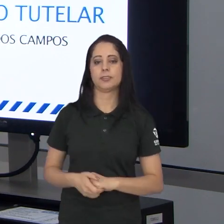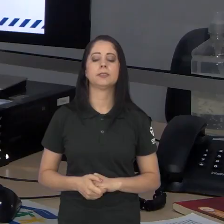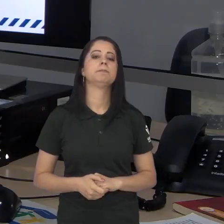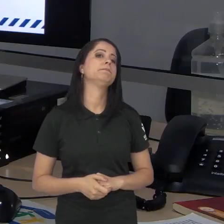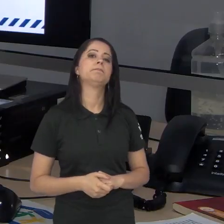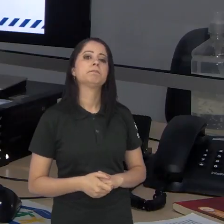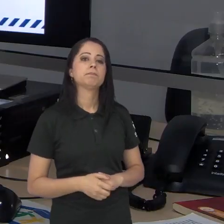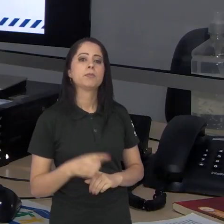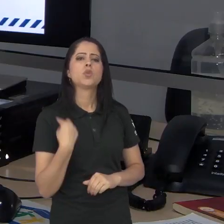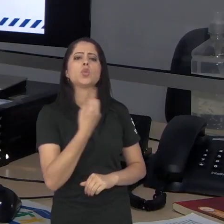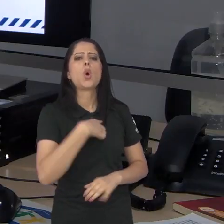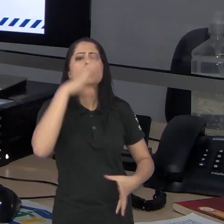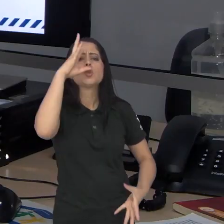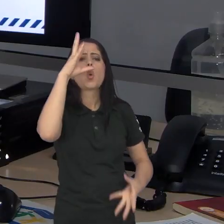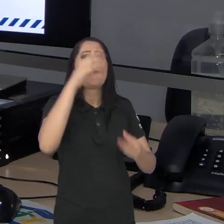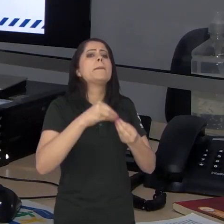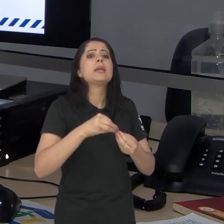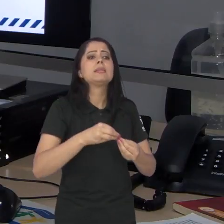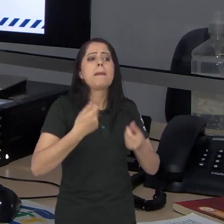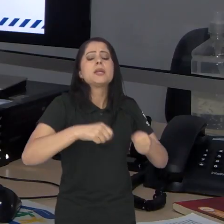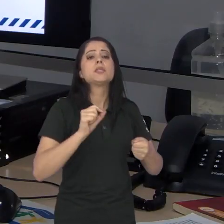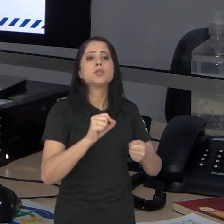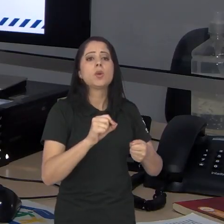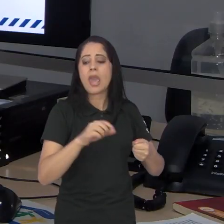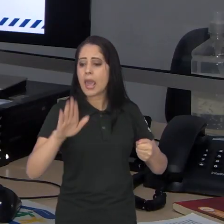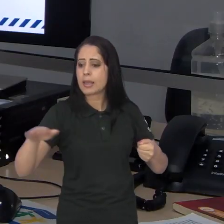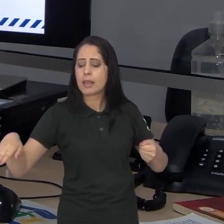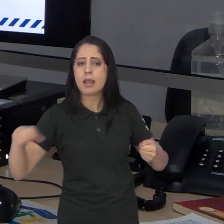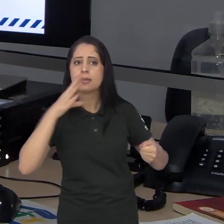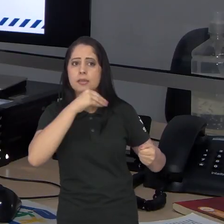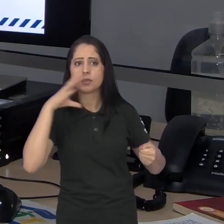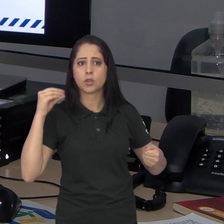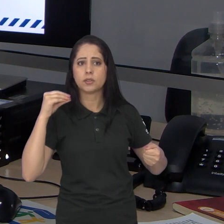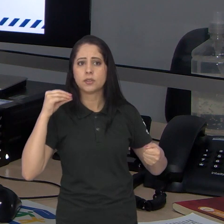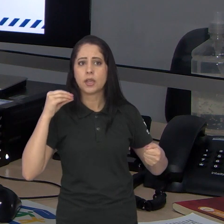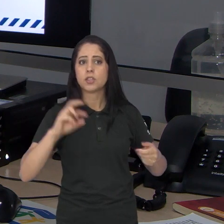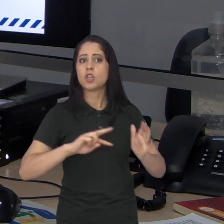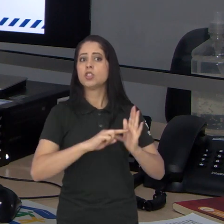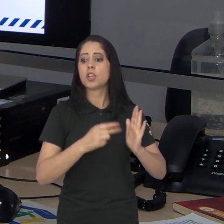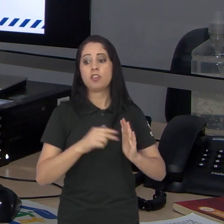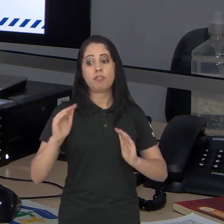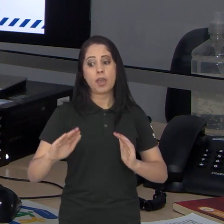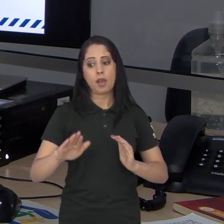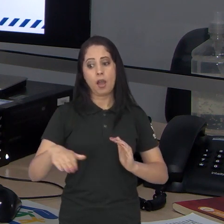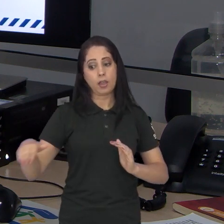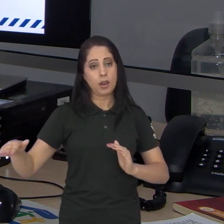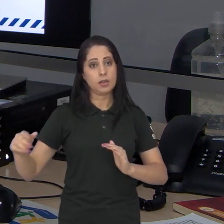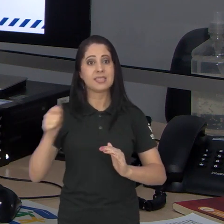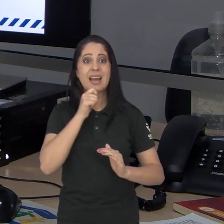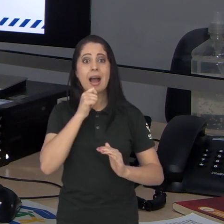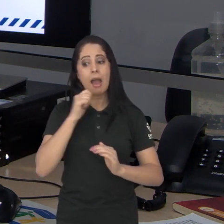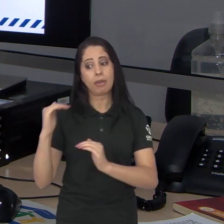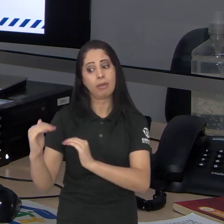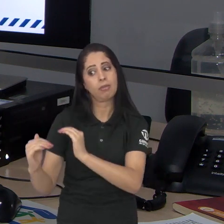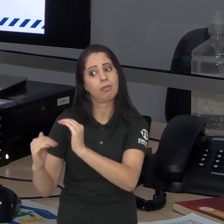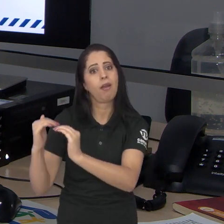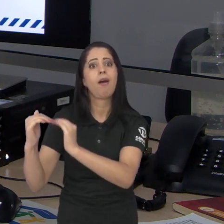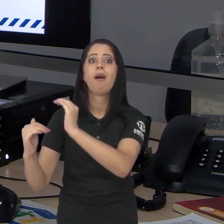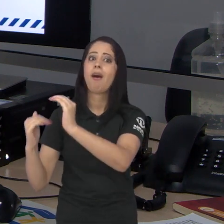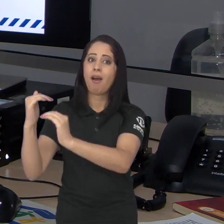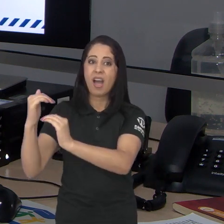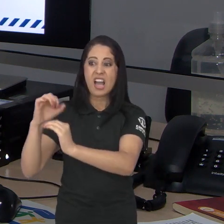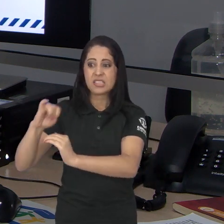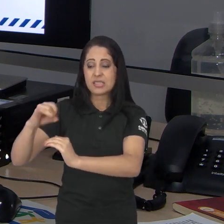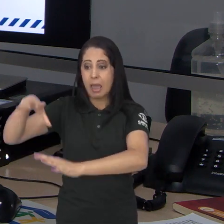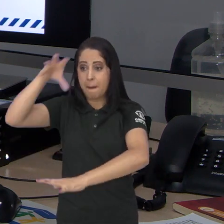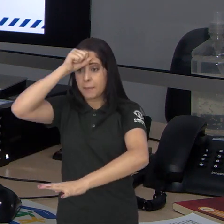deles. A gente precisa compreender, quando a gente fala de crianças e adolescentes, nós estamos falando em sujeito e em processo de desenvolvimento.